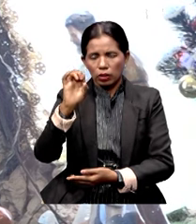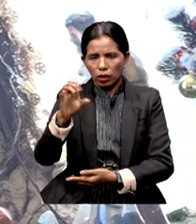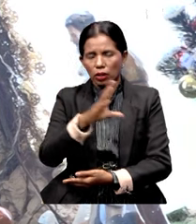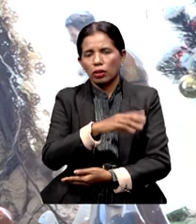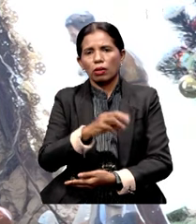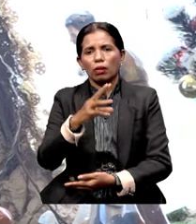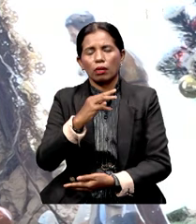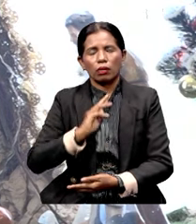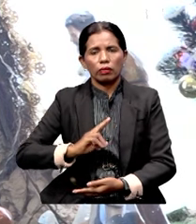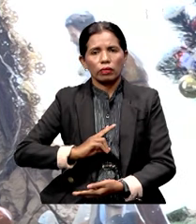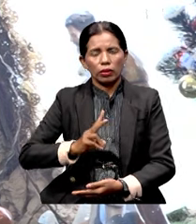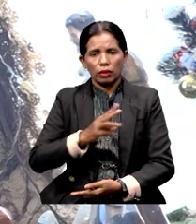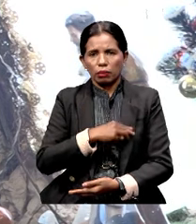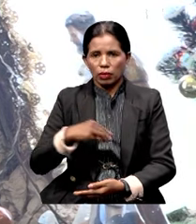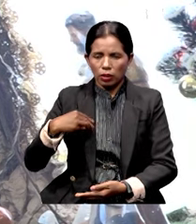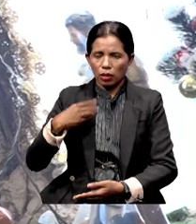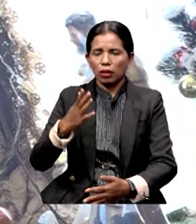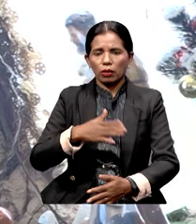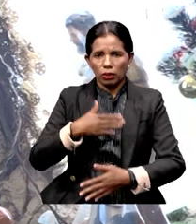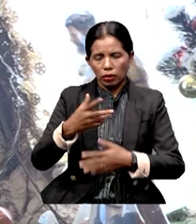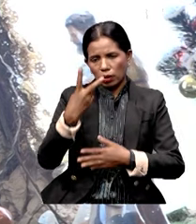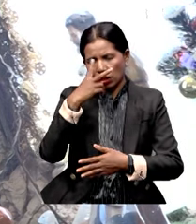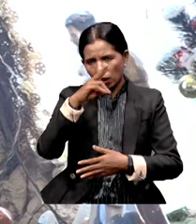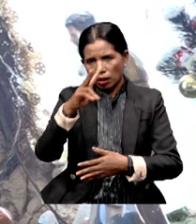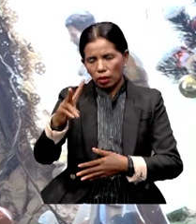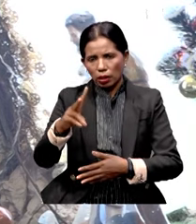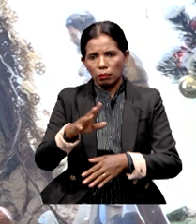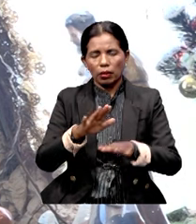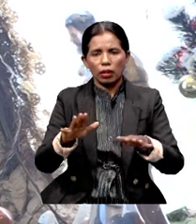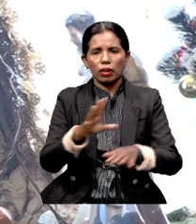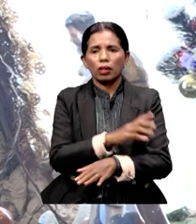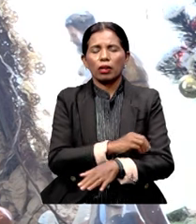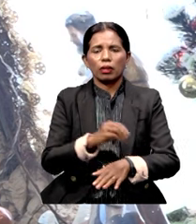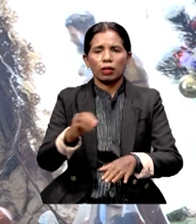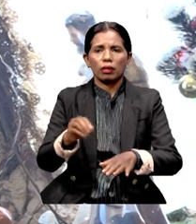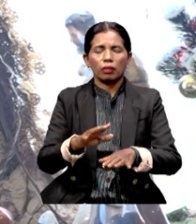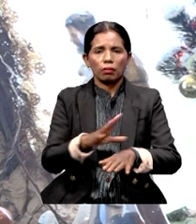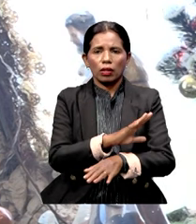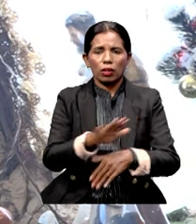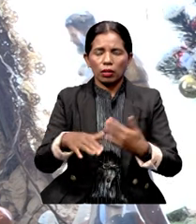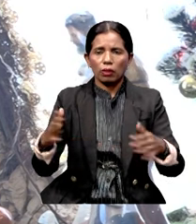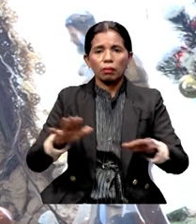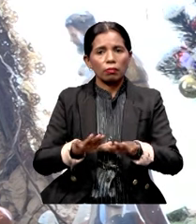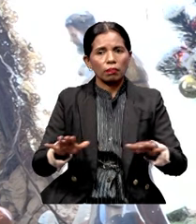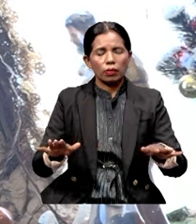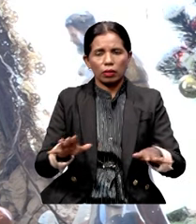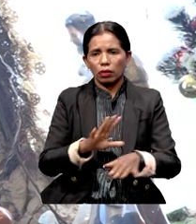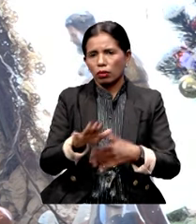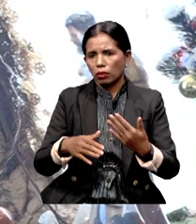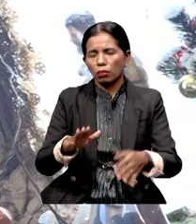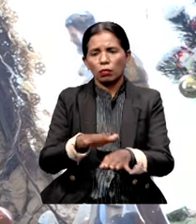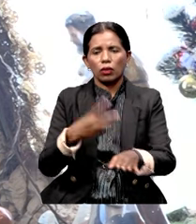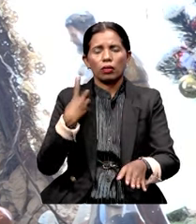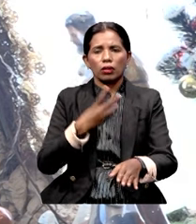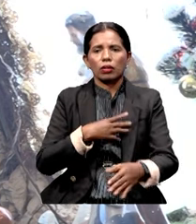nia solo. Hateke hale uba bibiatan sira nia solo. Sira hotu convida ita atu hak solo kamutu